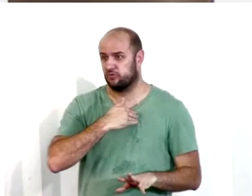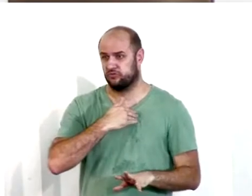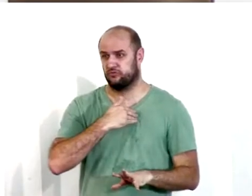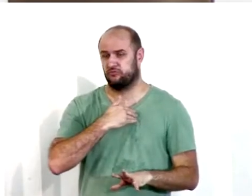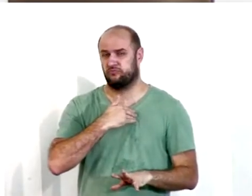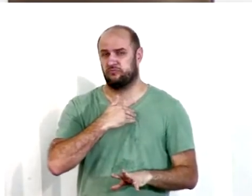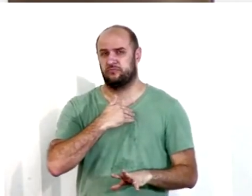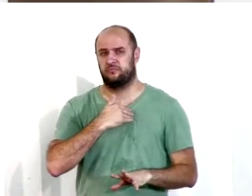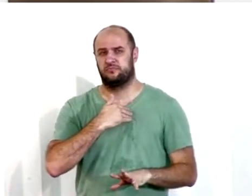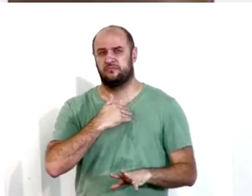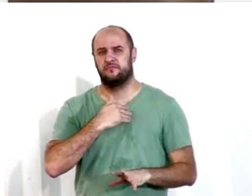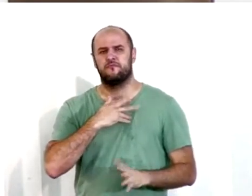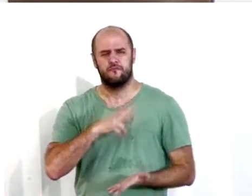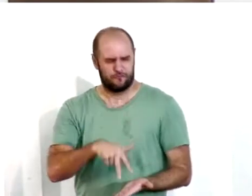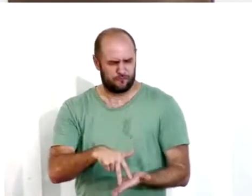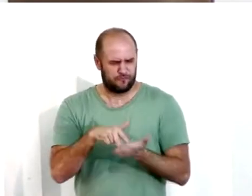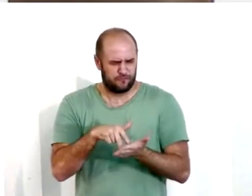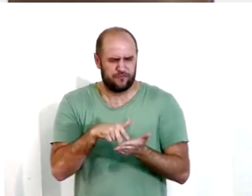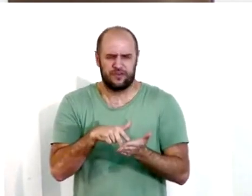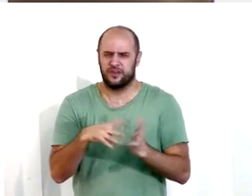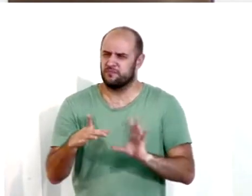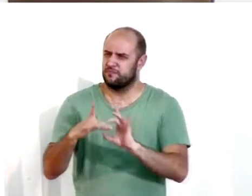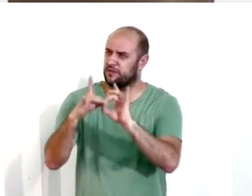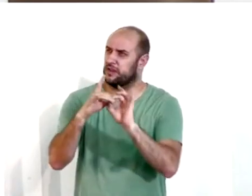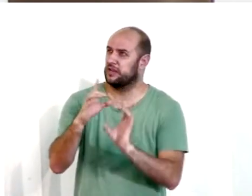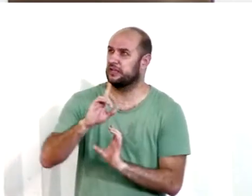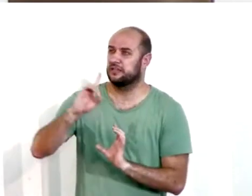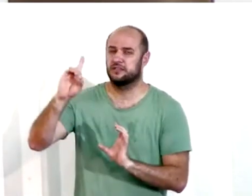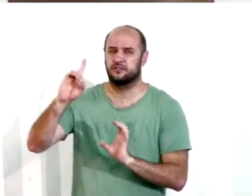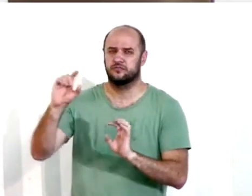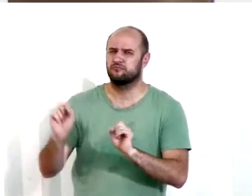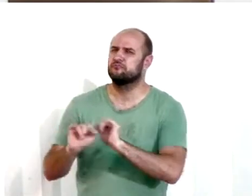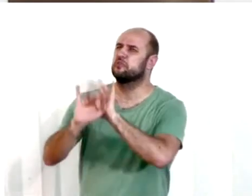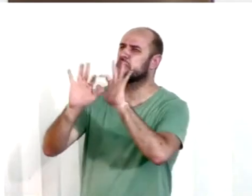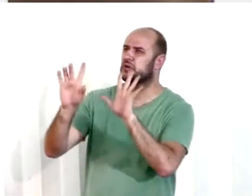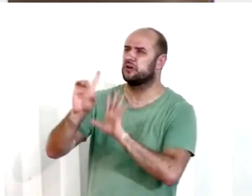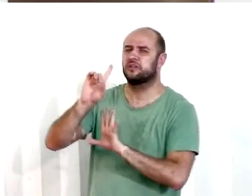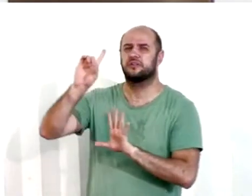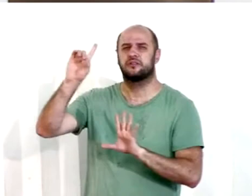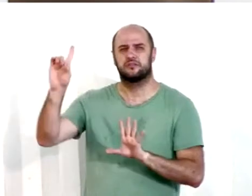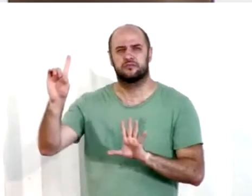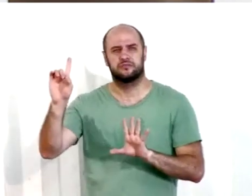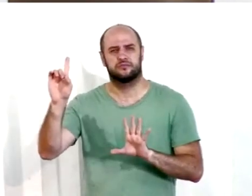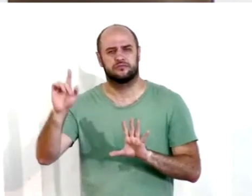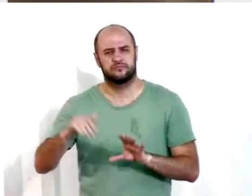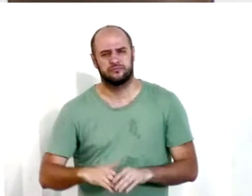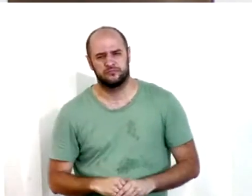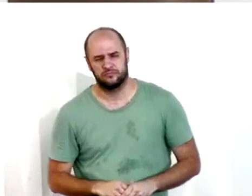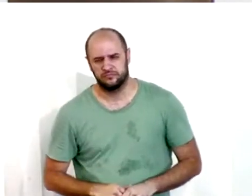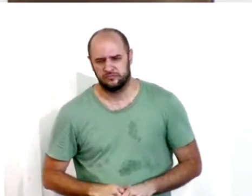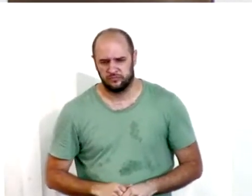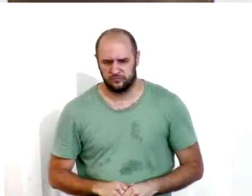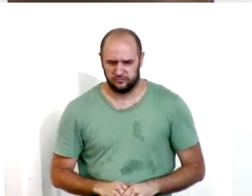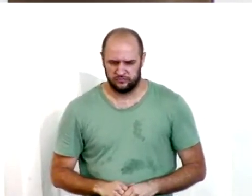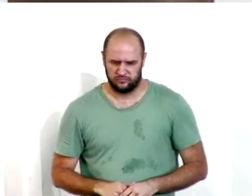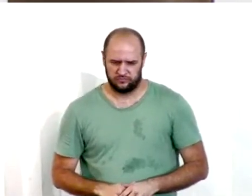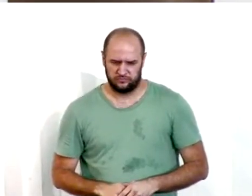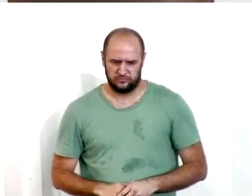entendeu o plano eterno de Deus, revelado de Gênesis e Apocalipse.